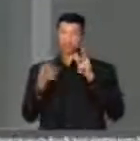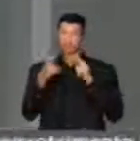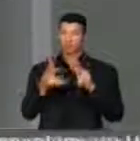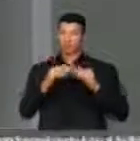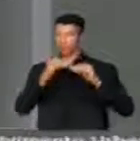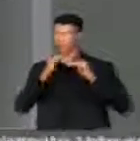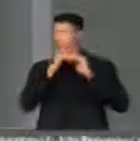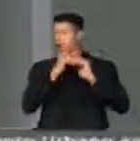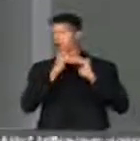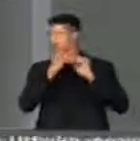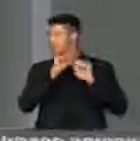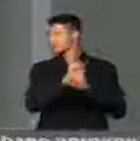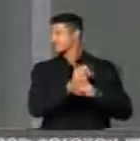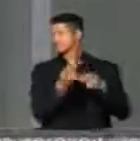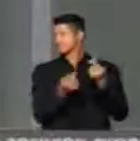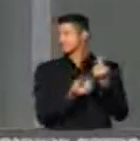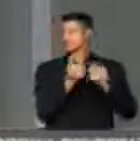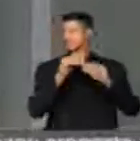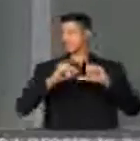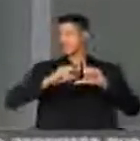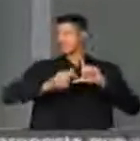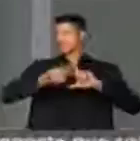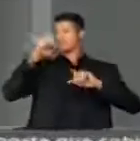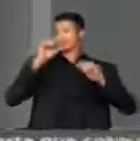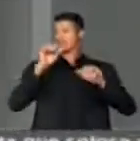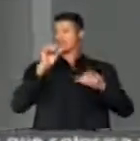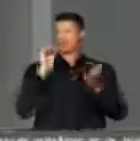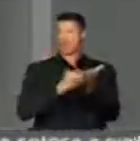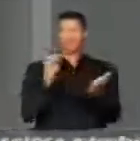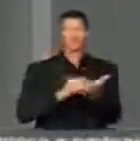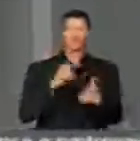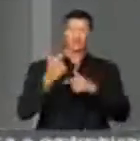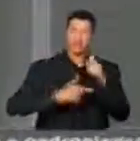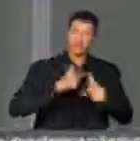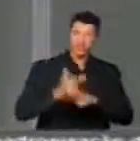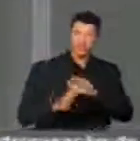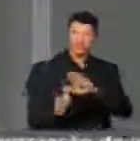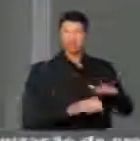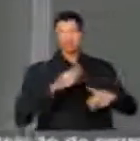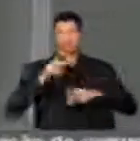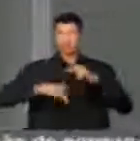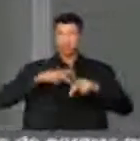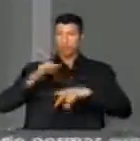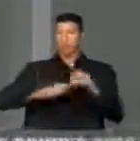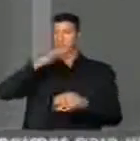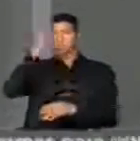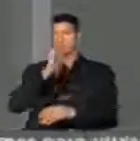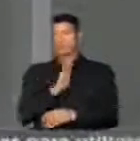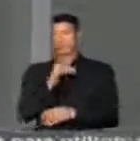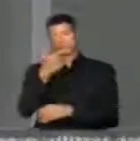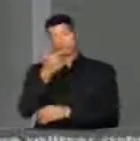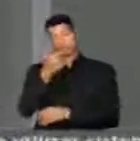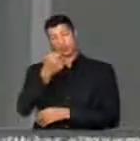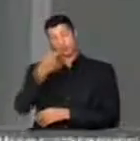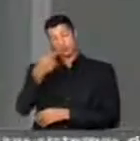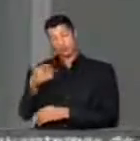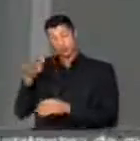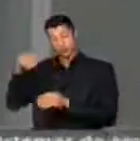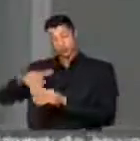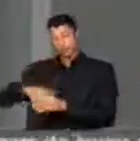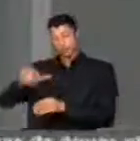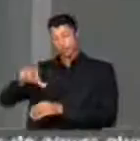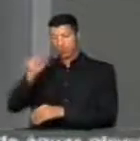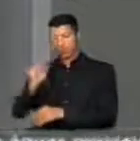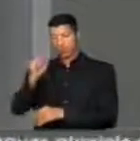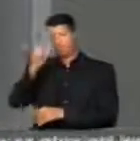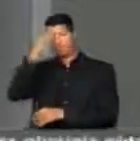estagnação econômica e inflação, desemprego em alta, o povo brasileiro foi às urnas em 2002 e escolheu um